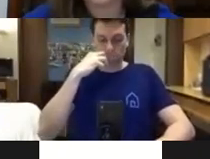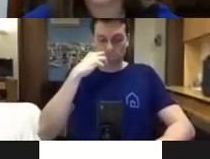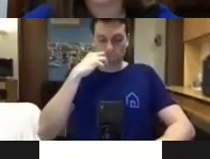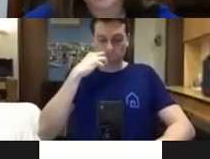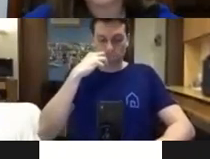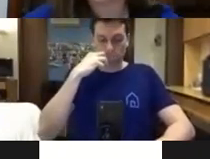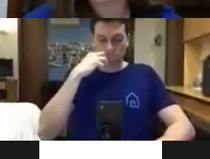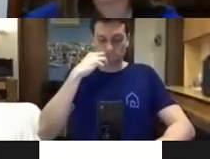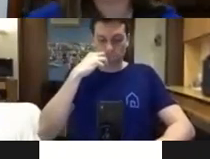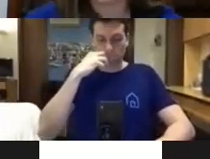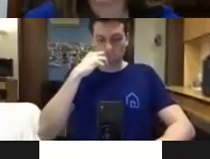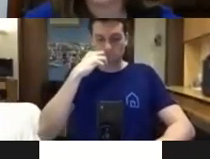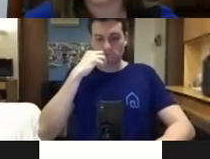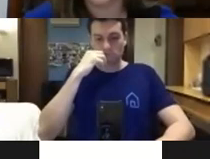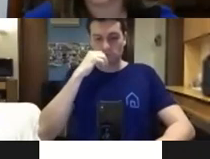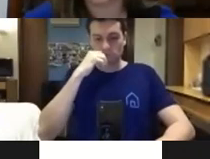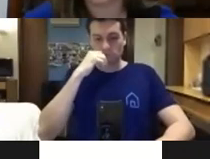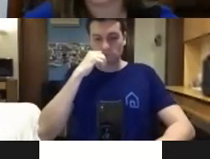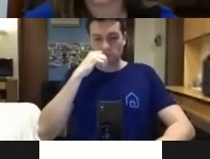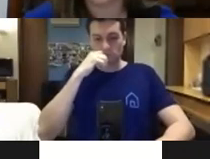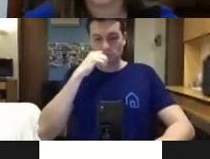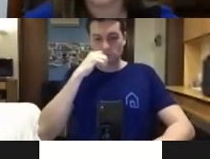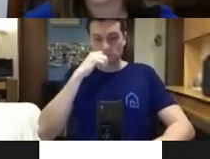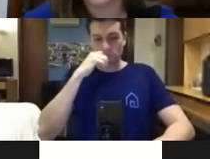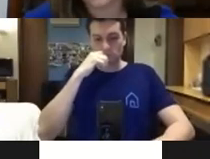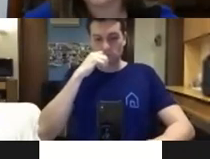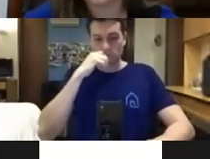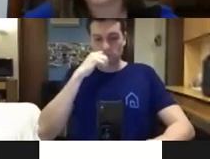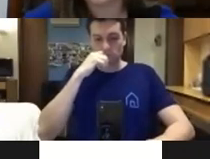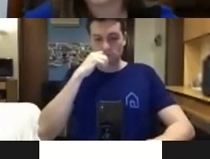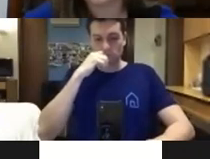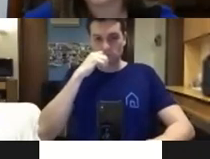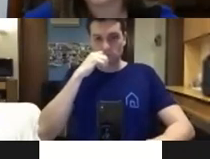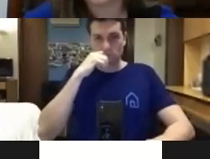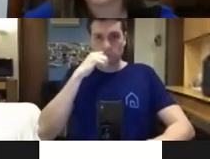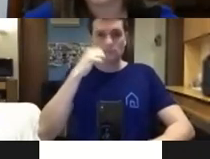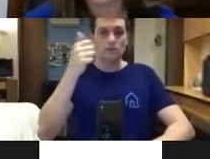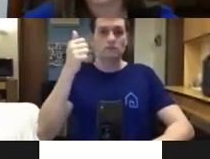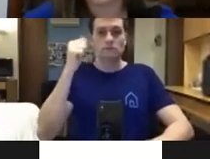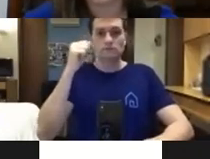exemplo, com estruturas de aço. Aqui eu trago, então, vocês veem meu cursor, né?